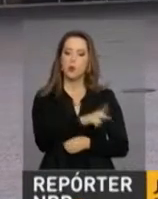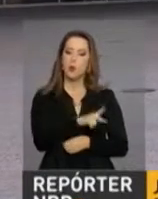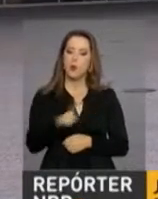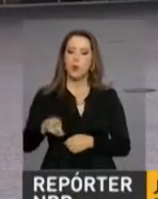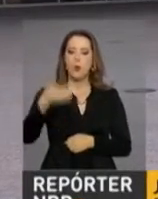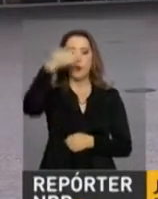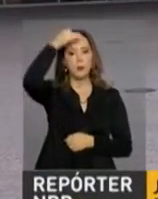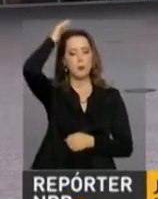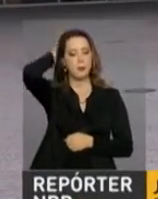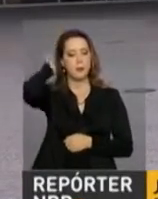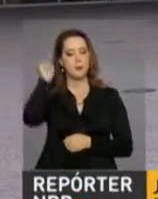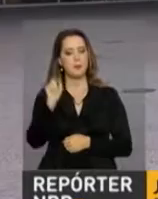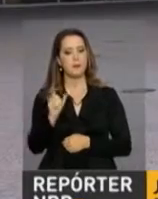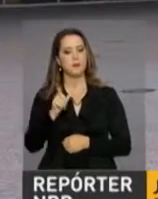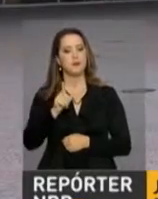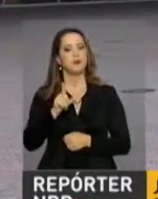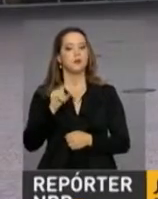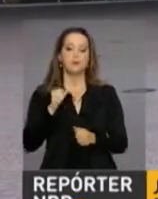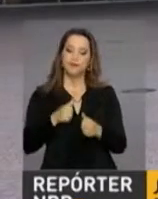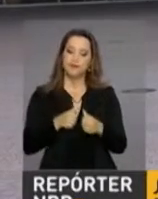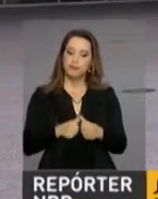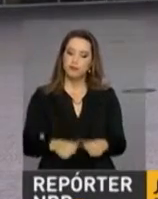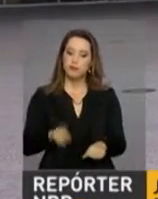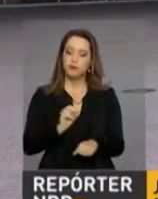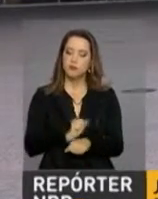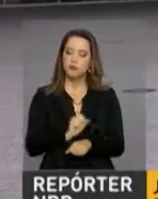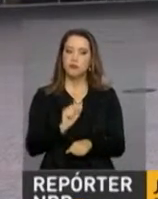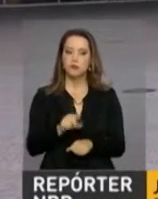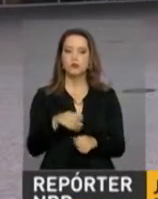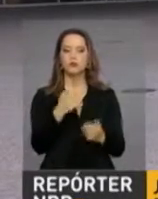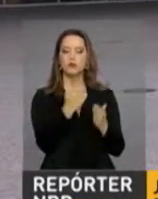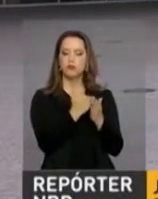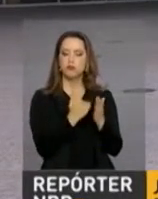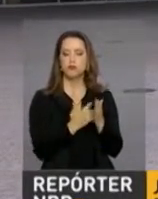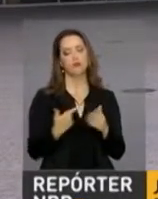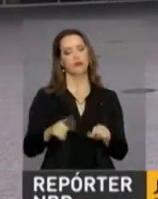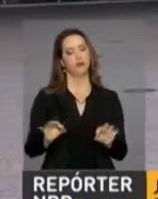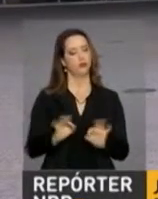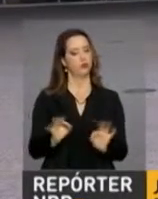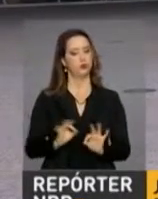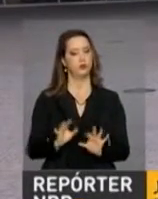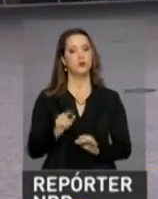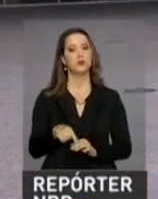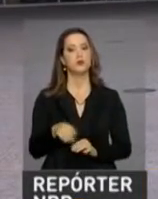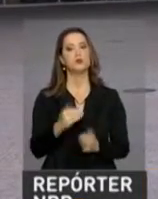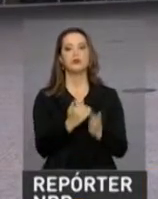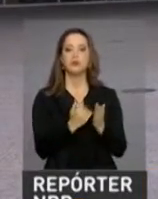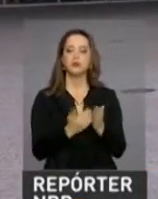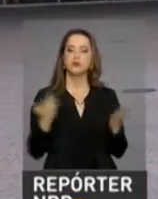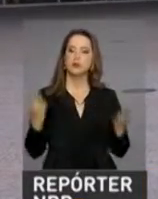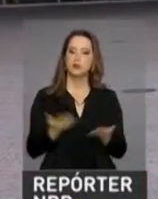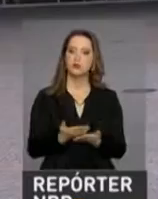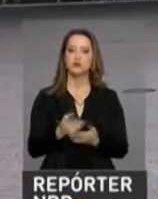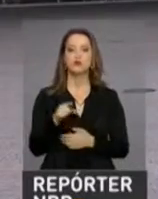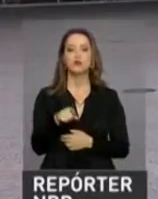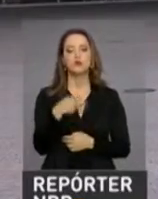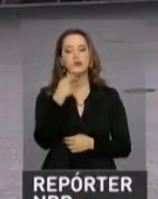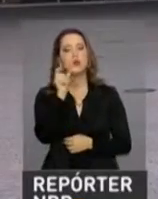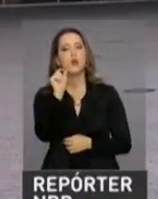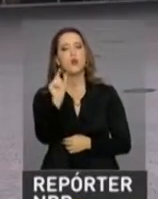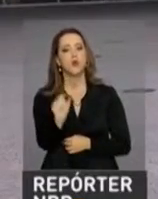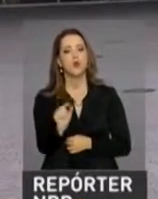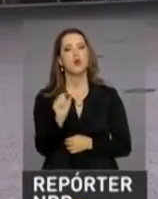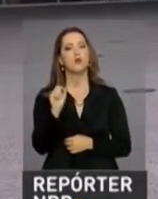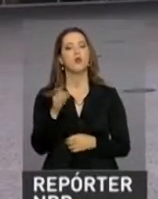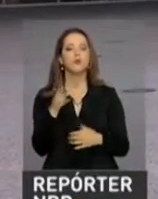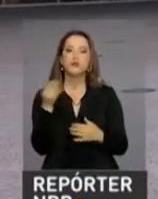república em exercício michel temer por enquanto não tem compromissos previstos na agenda oficial de hoje vou falando um pouco e dos